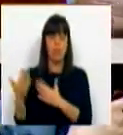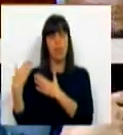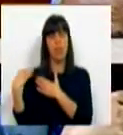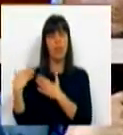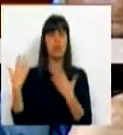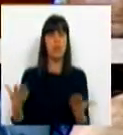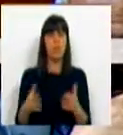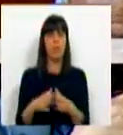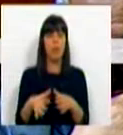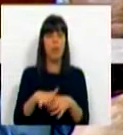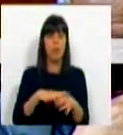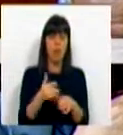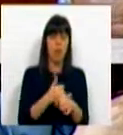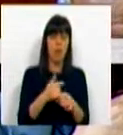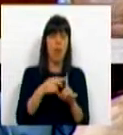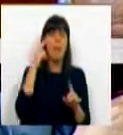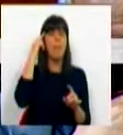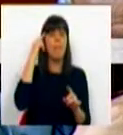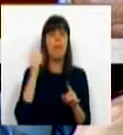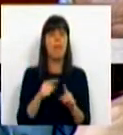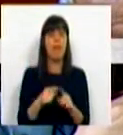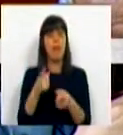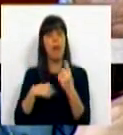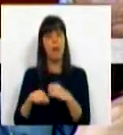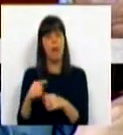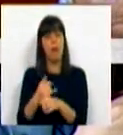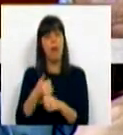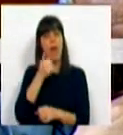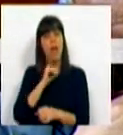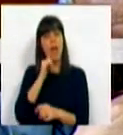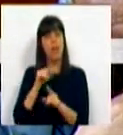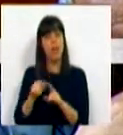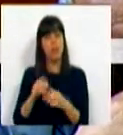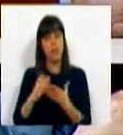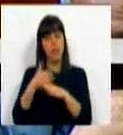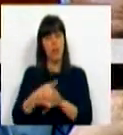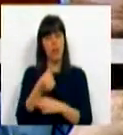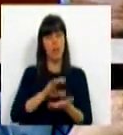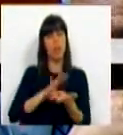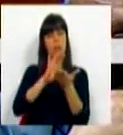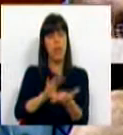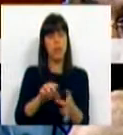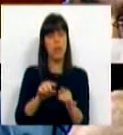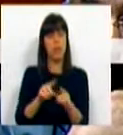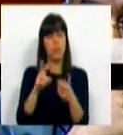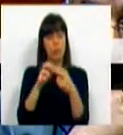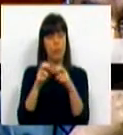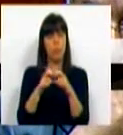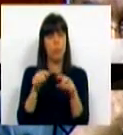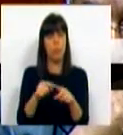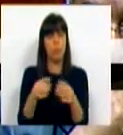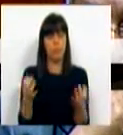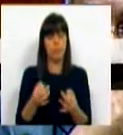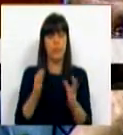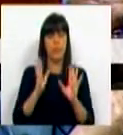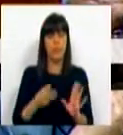responsável. No caso da região autónoma da Madeira e também da região autónoma dos Açores, o acesso ao financiamento é um problema que